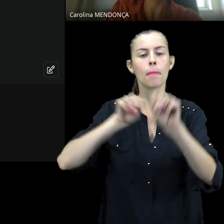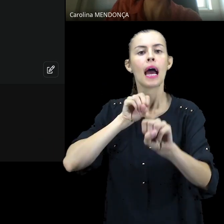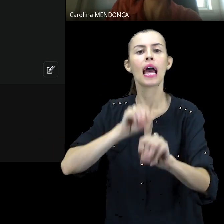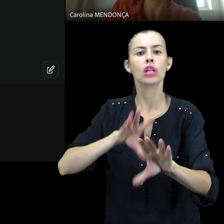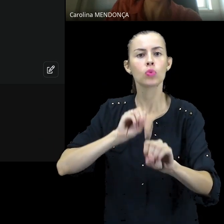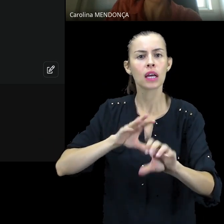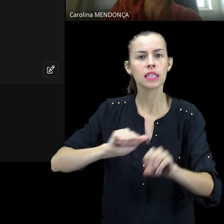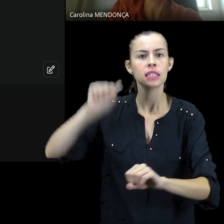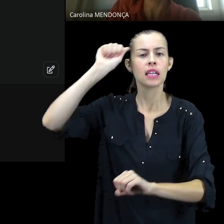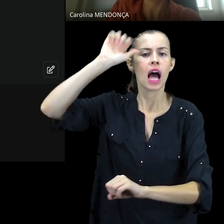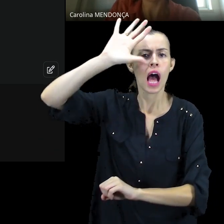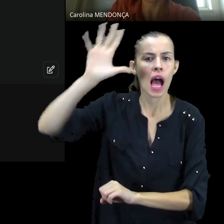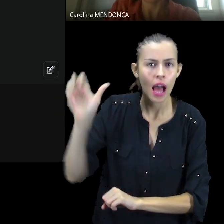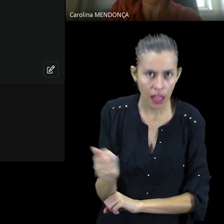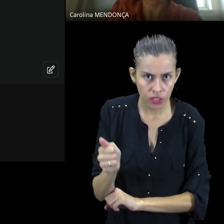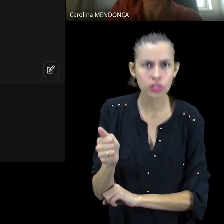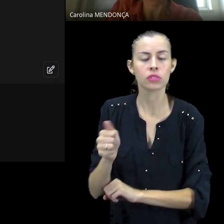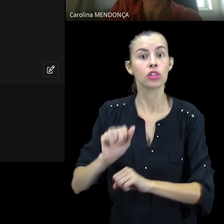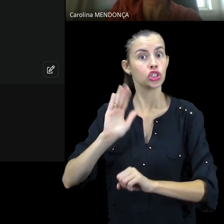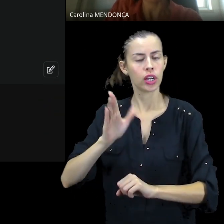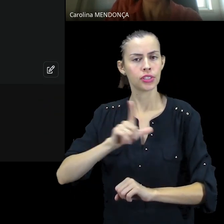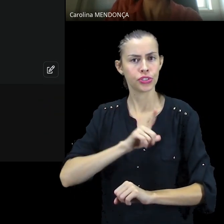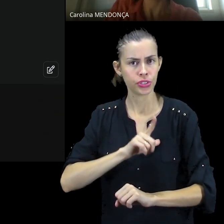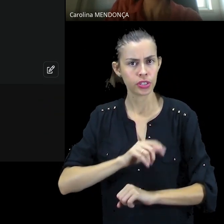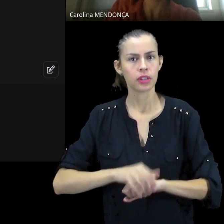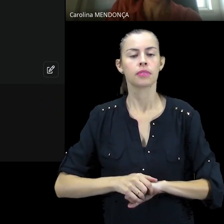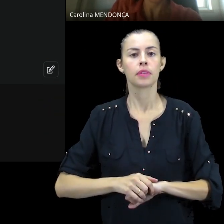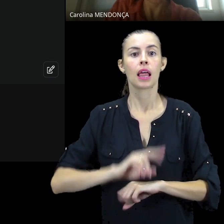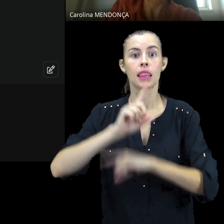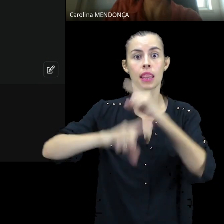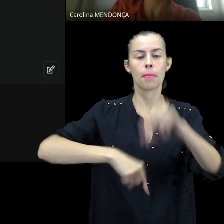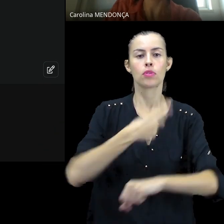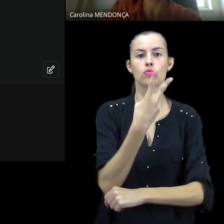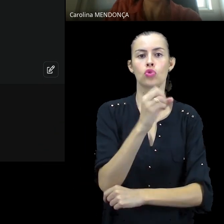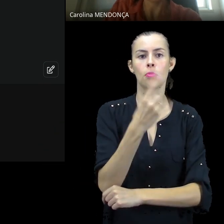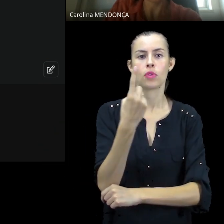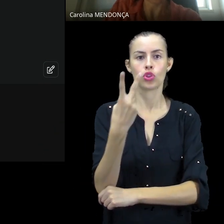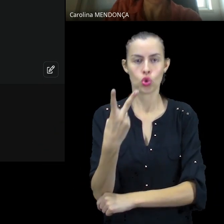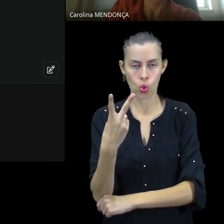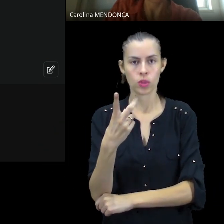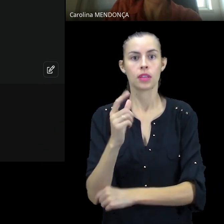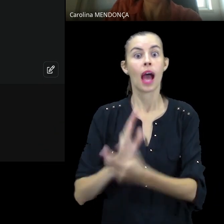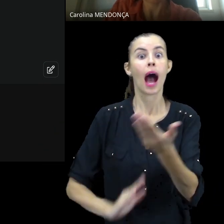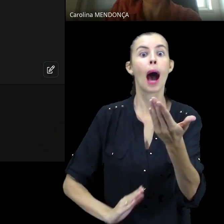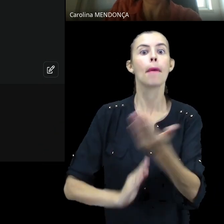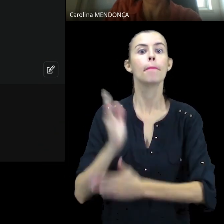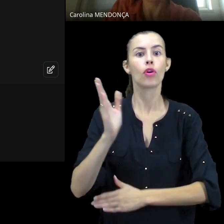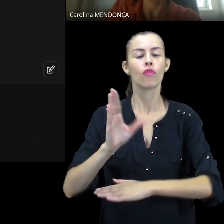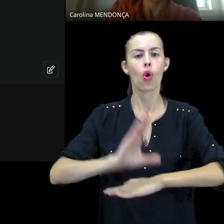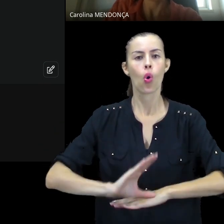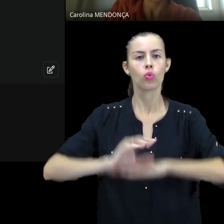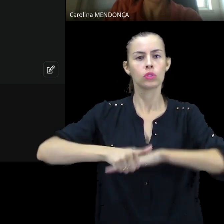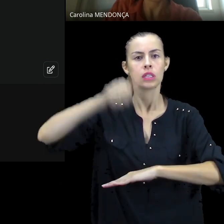étnico-raciais e o ensino de história e cultura afro-brasileira e africana. Em 2012, a gente teve também a aprovação no Conselho Nacional de